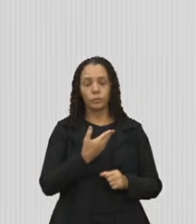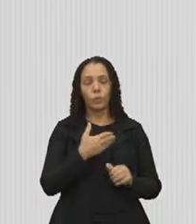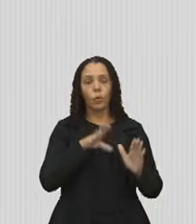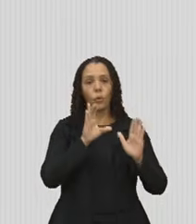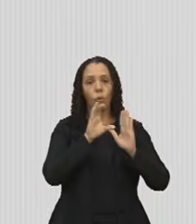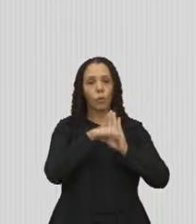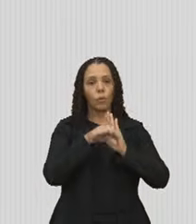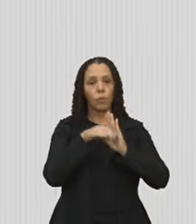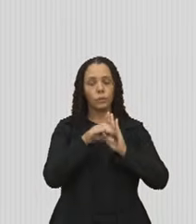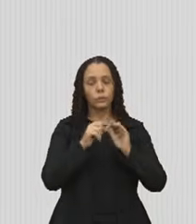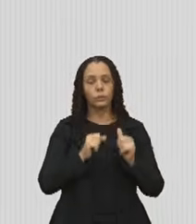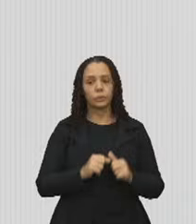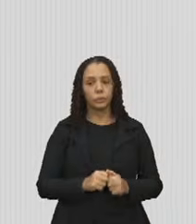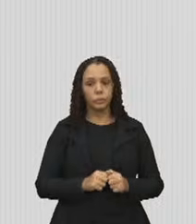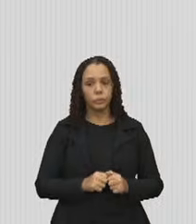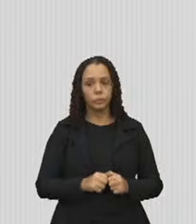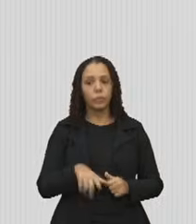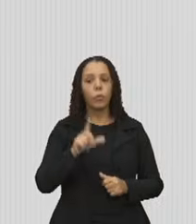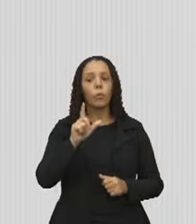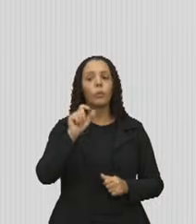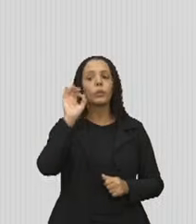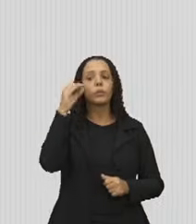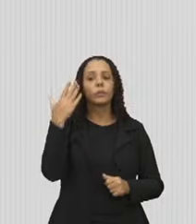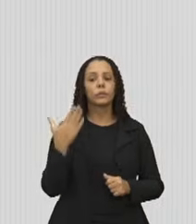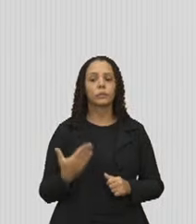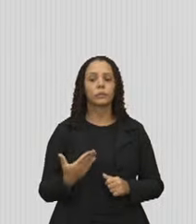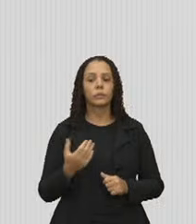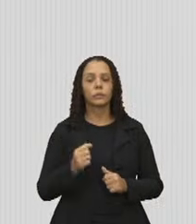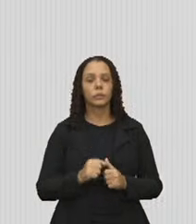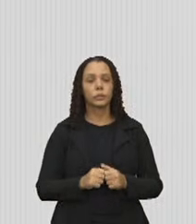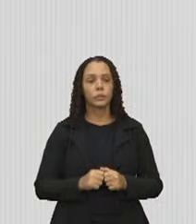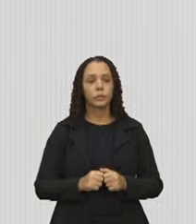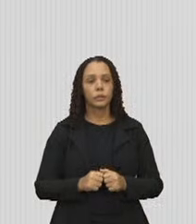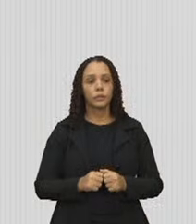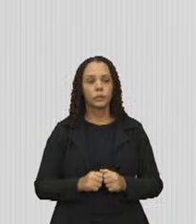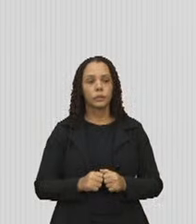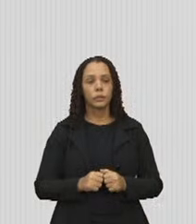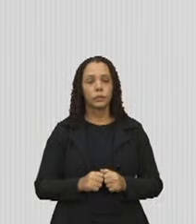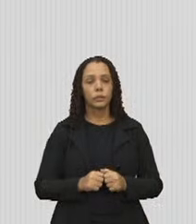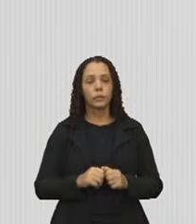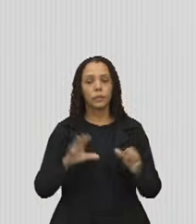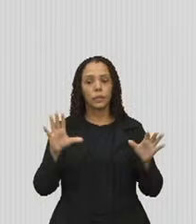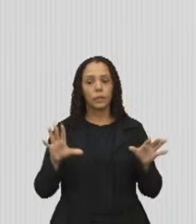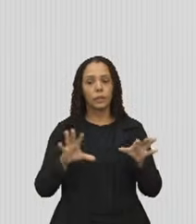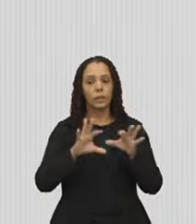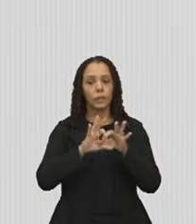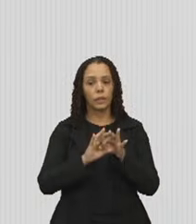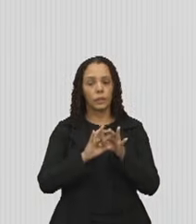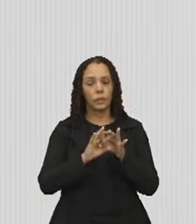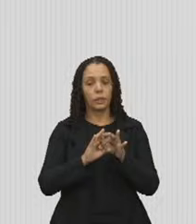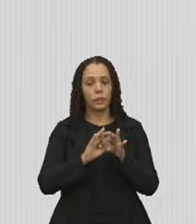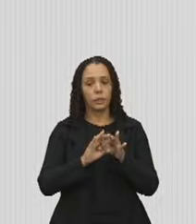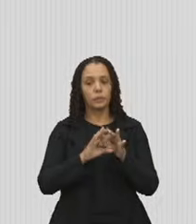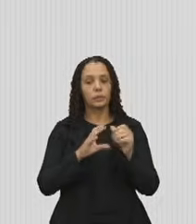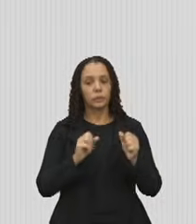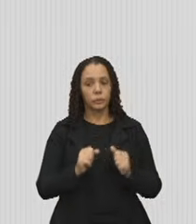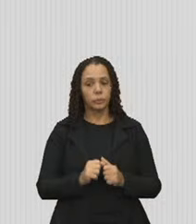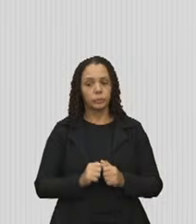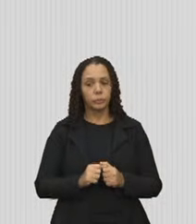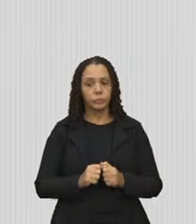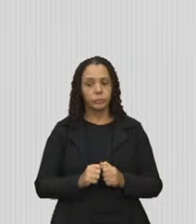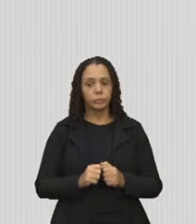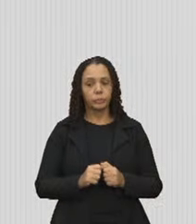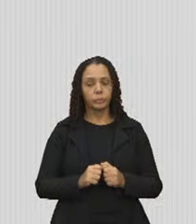tributária, o que vai acontecer e a aliança de bens materiais e imateriais direto ao